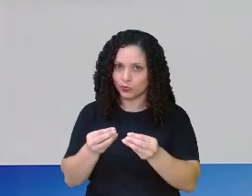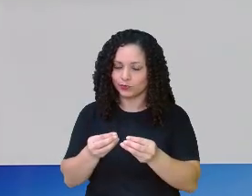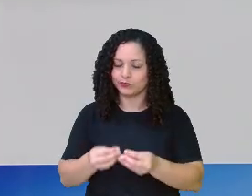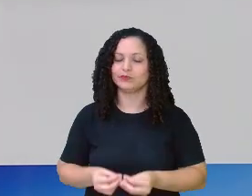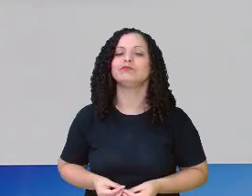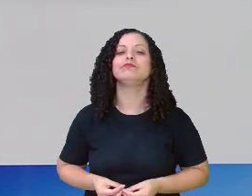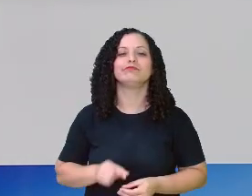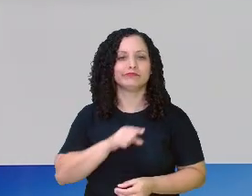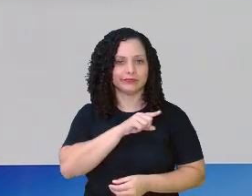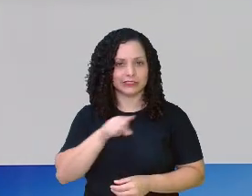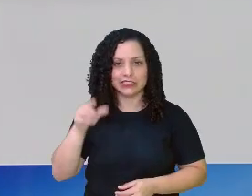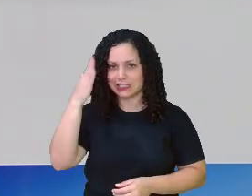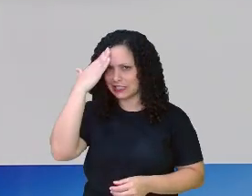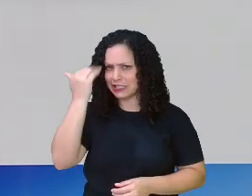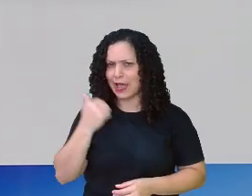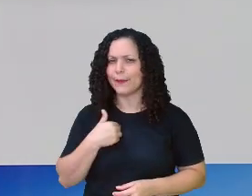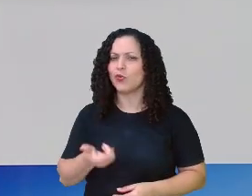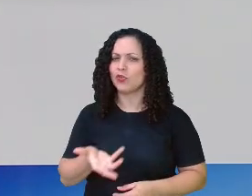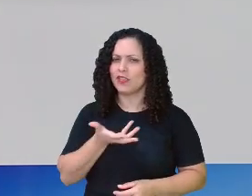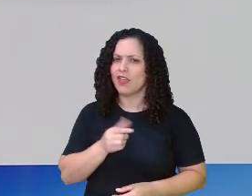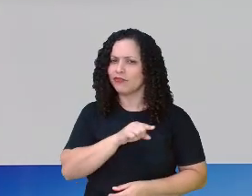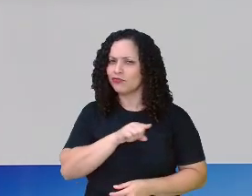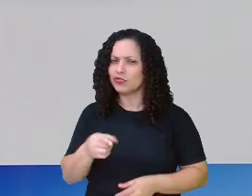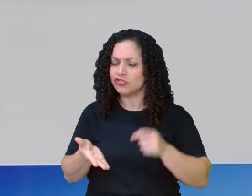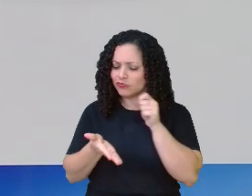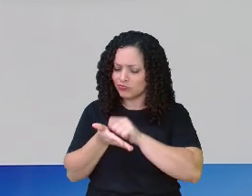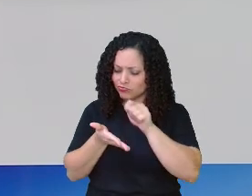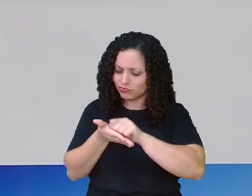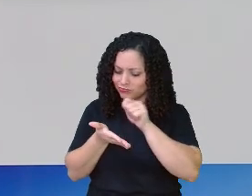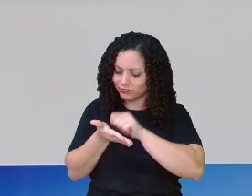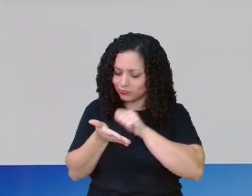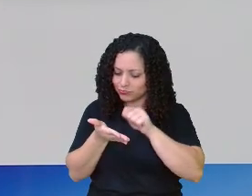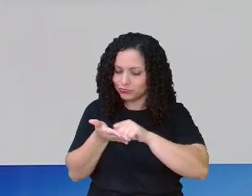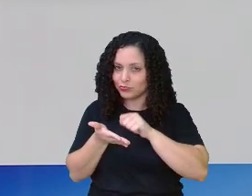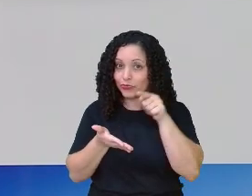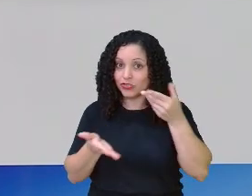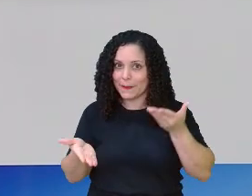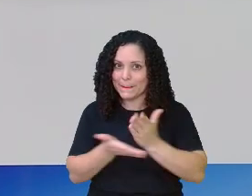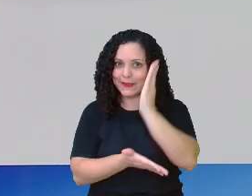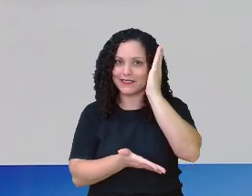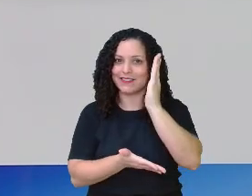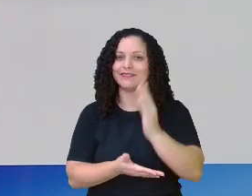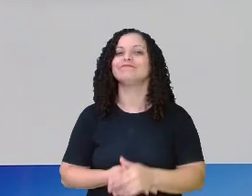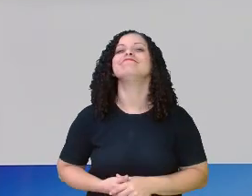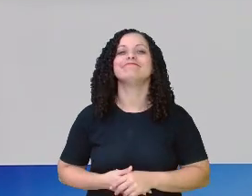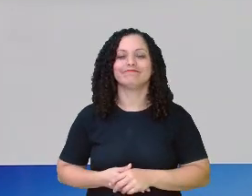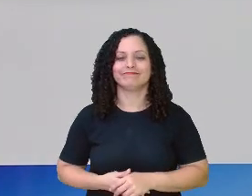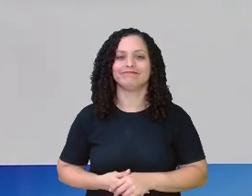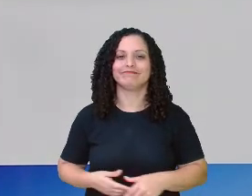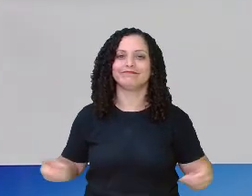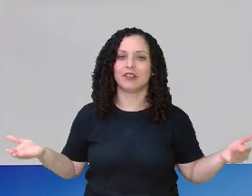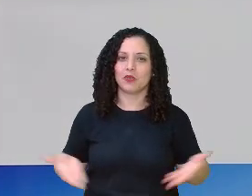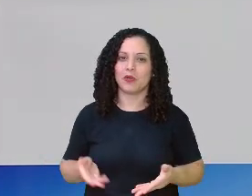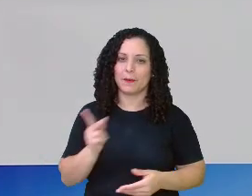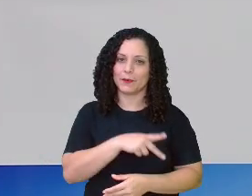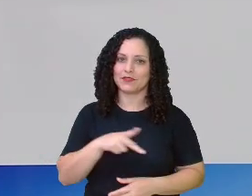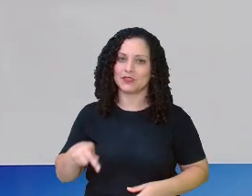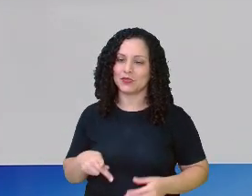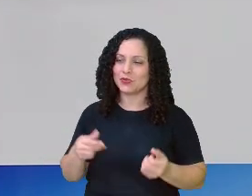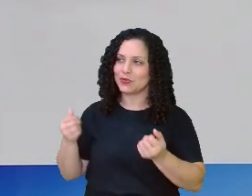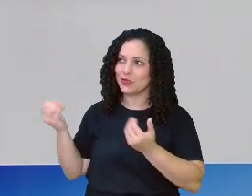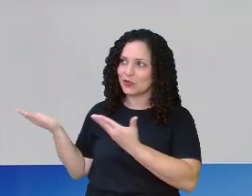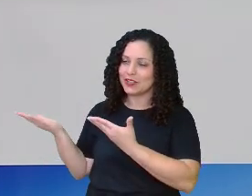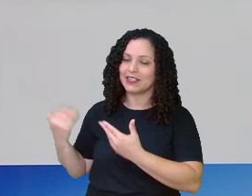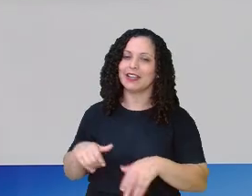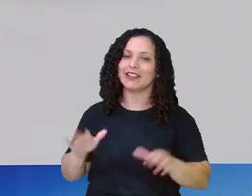sabe que, né, eu quero exigir de vocês aí que façam as continhas bem direitinho para se dar bem aí na avaliação final. Vou passar a palavra um pouquinho aqui à professora